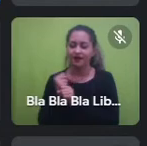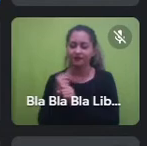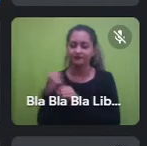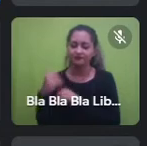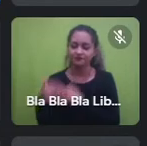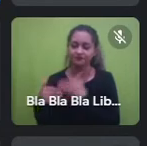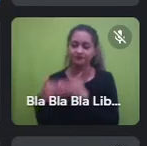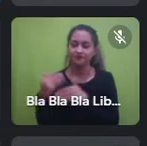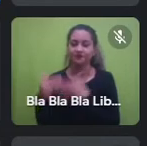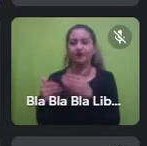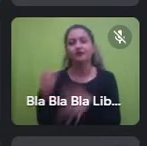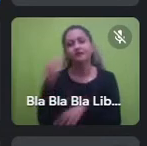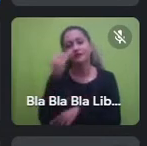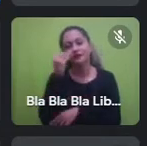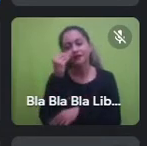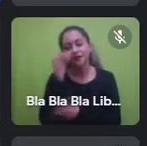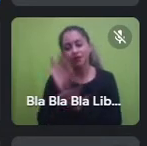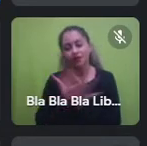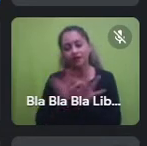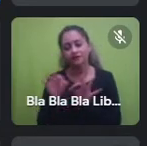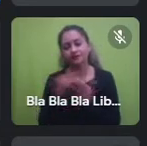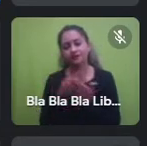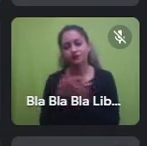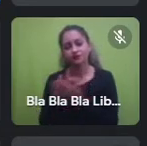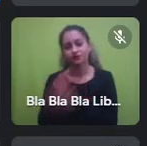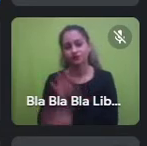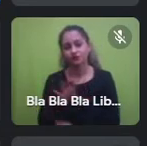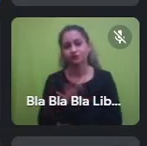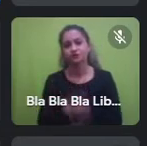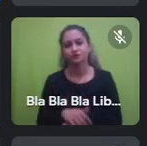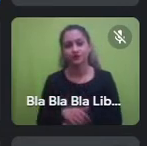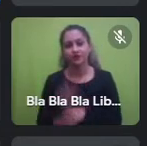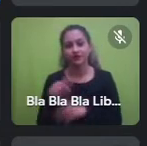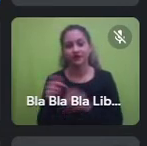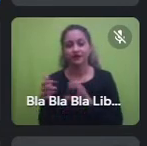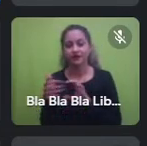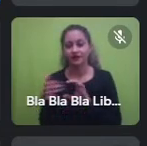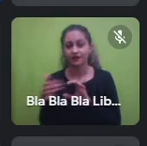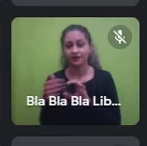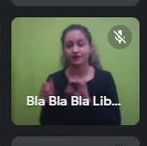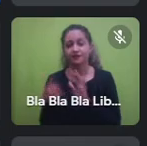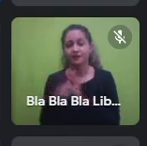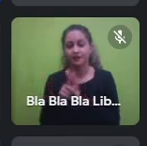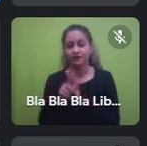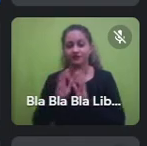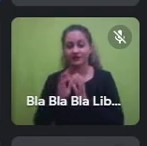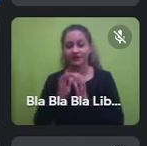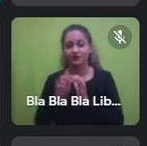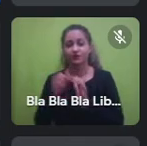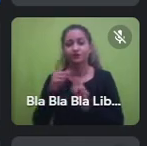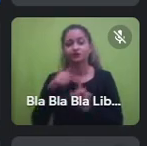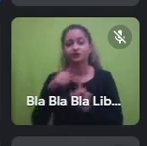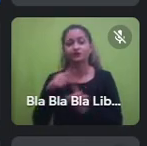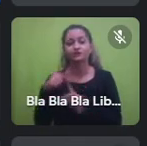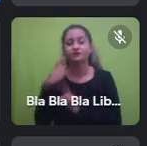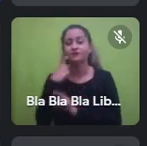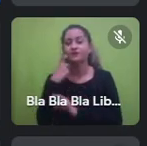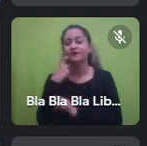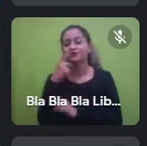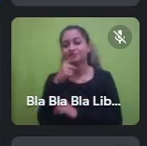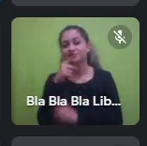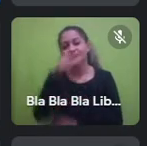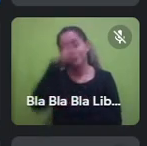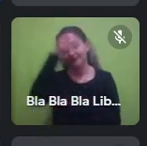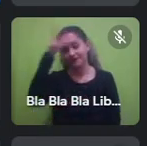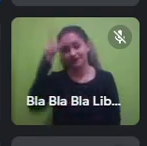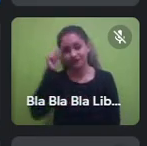está tentando organizar esse estudo, né, caracterizando o encéfalo dos nossos peixes da Amazônia e,